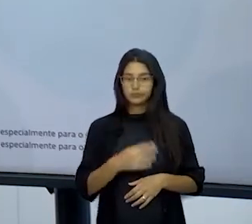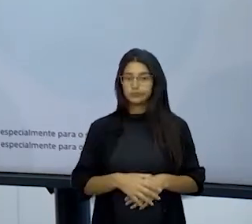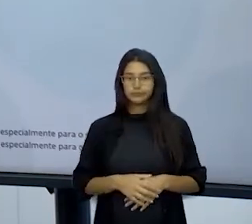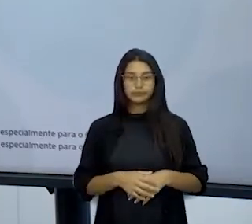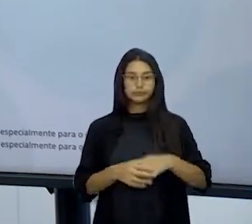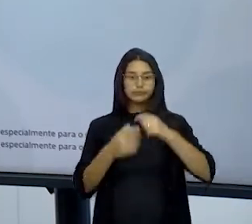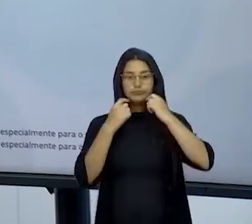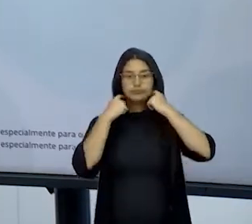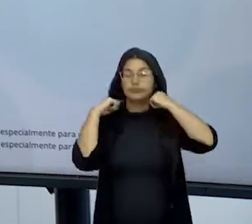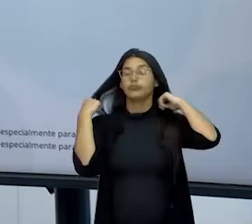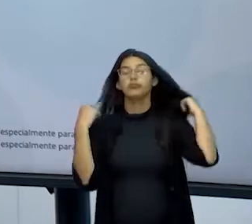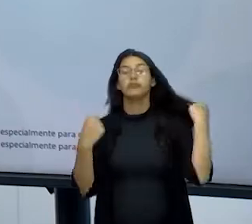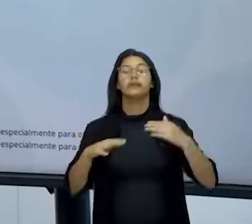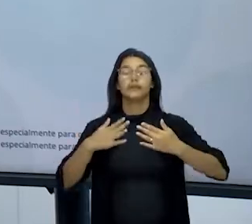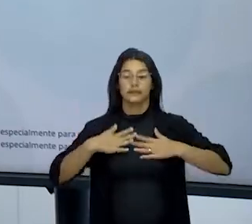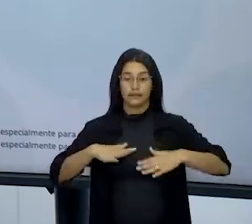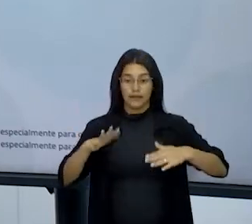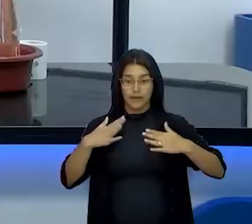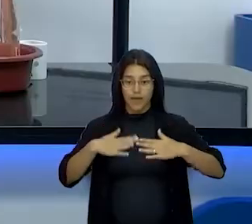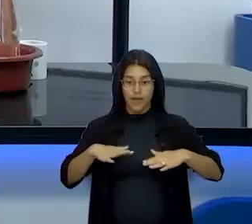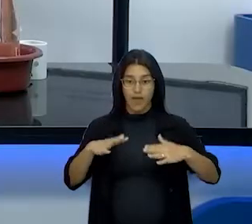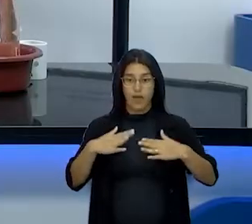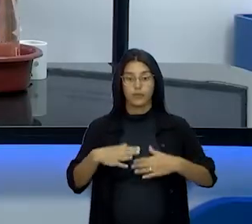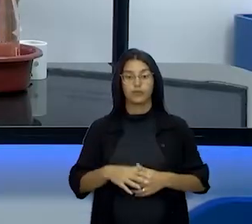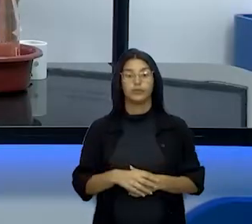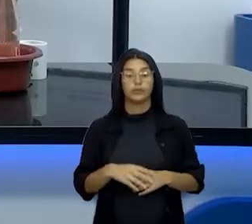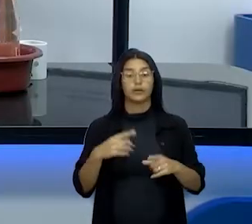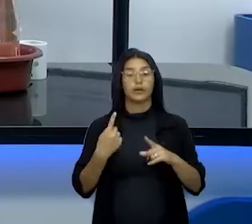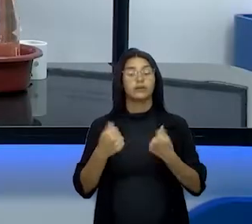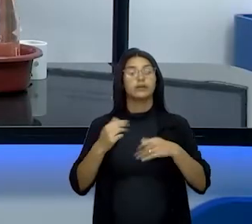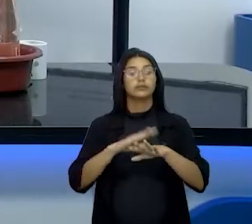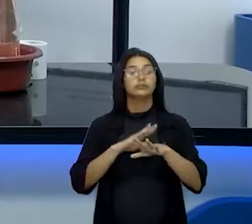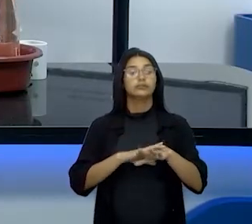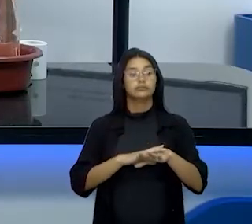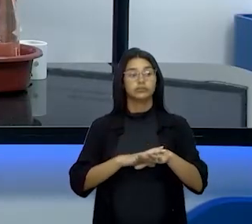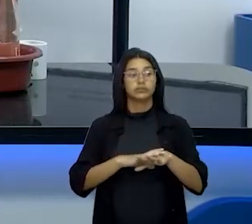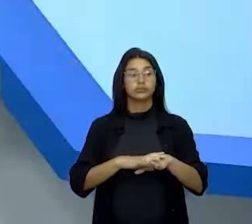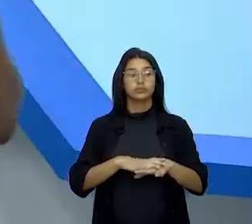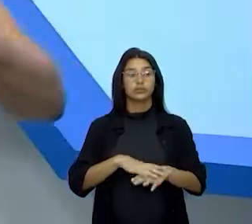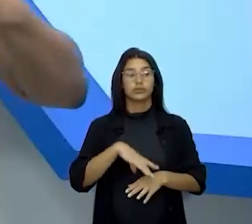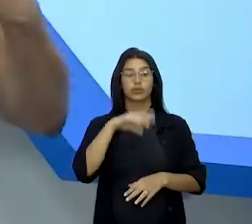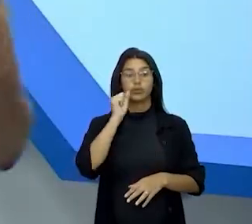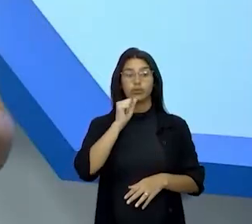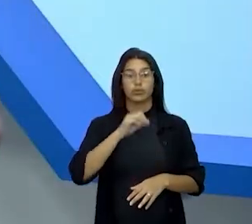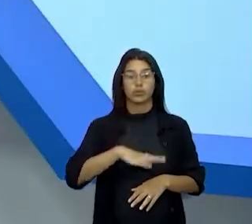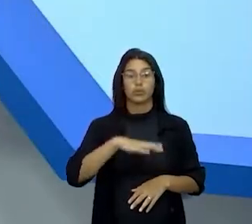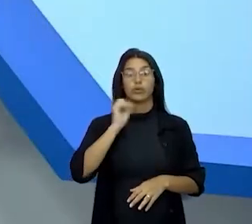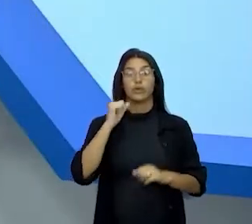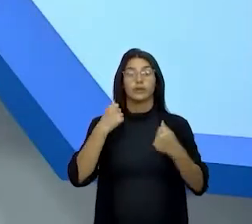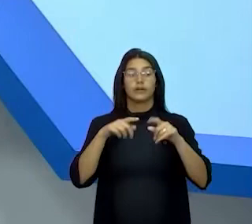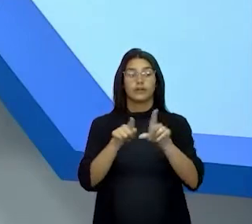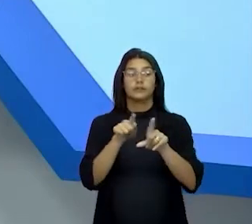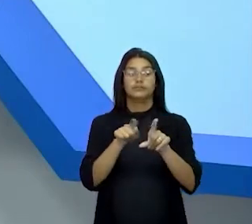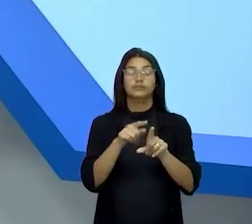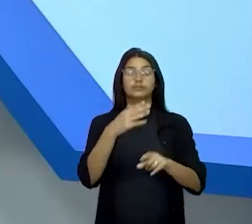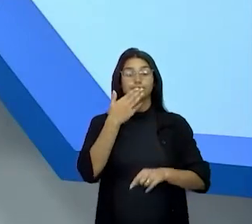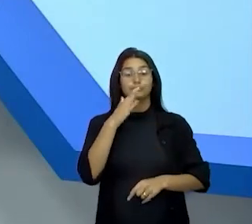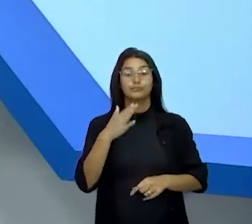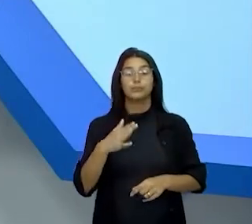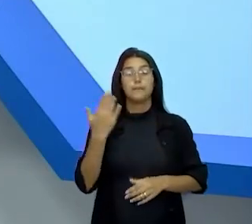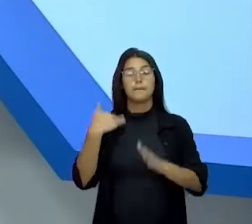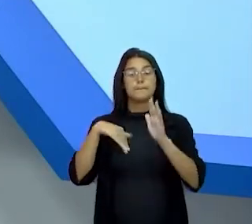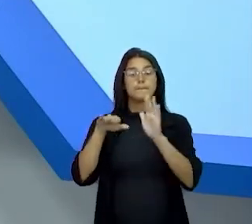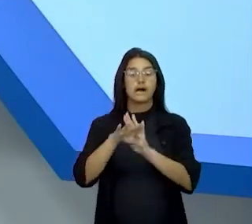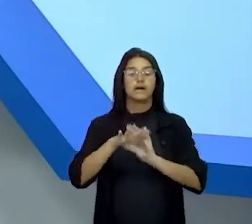está tranquilo. Perde o ar mais rápido, né? Porque a gente tende a ficar mais ofegante. Isso. E isso demanda mais ar para